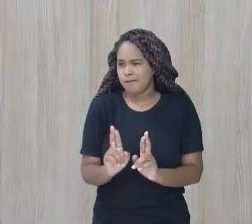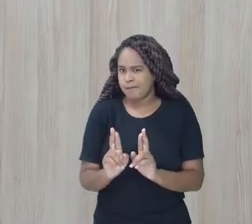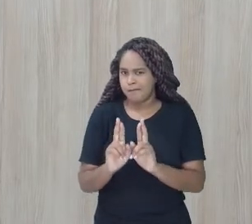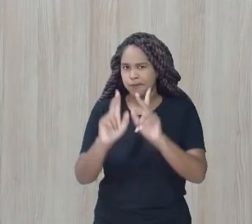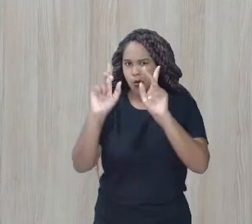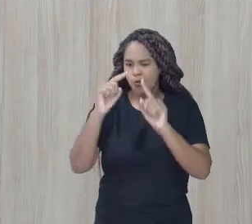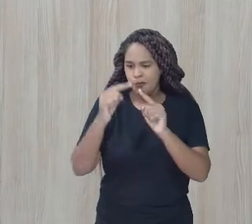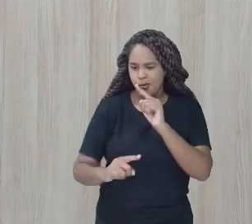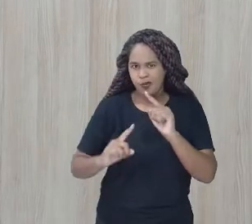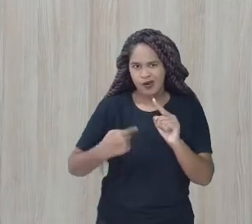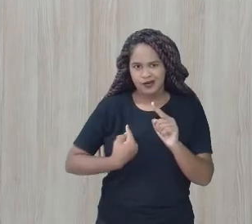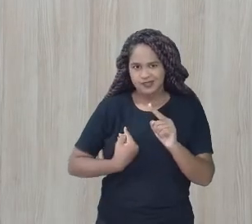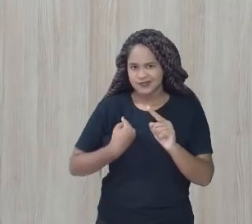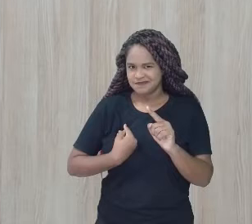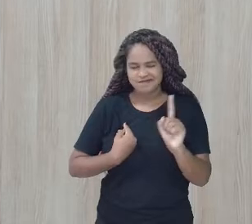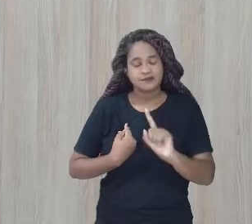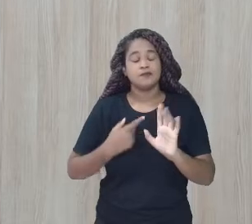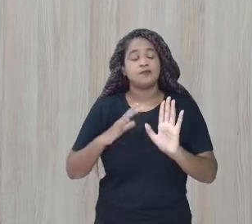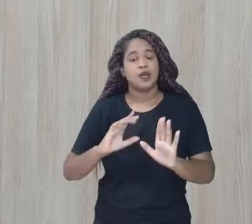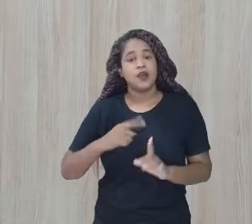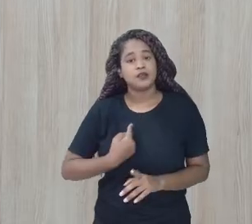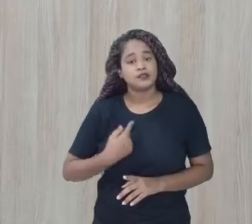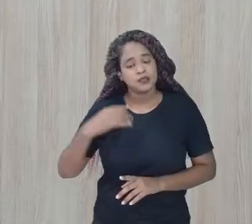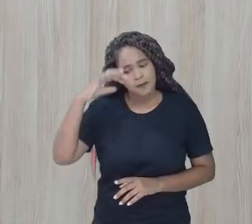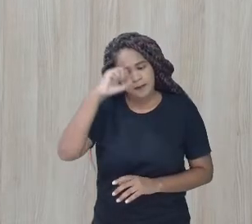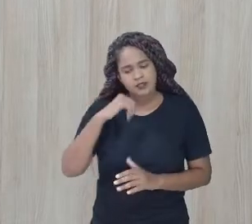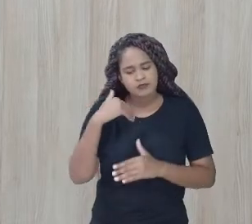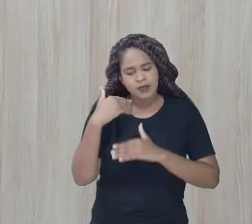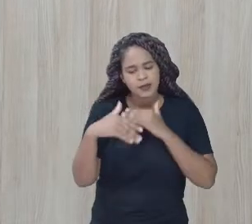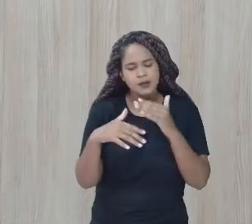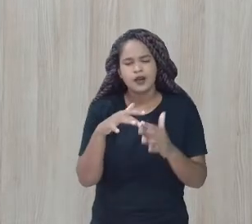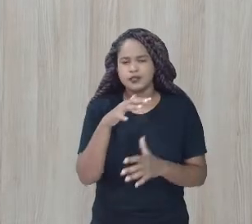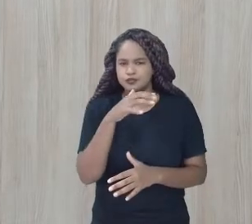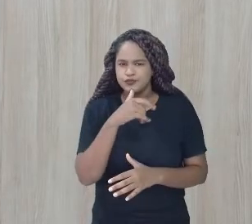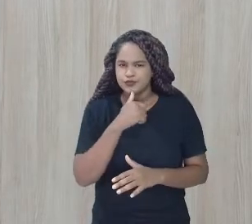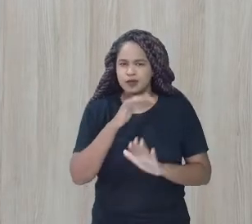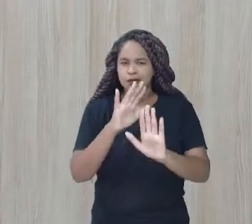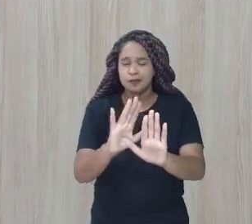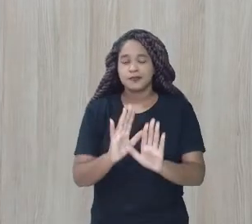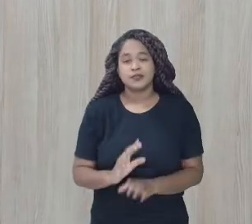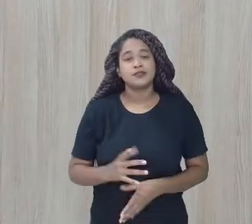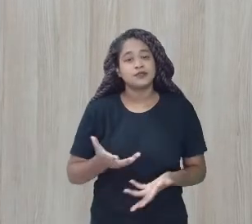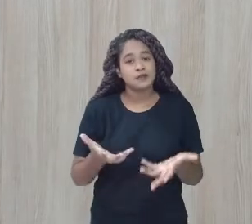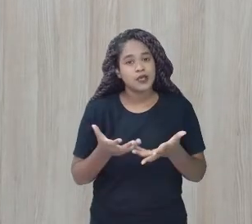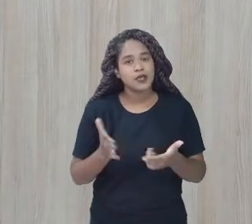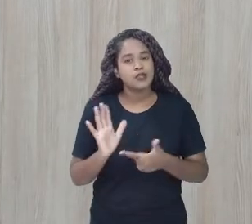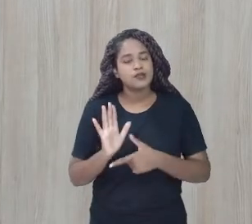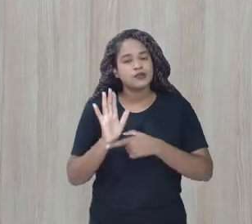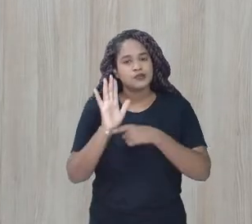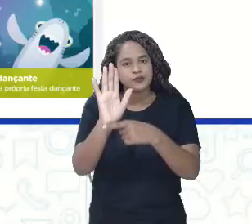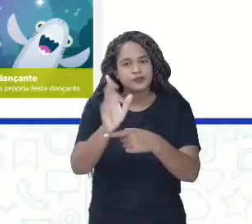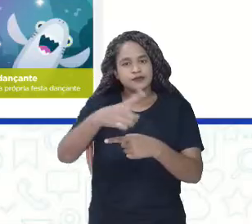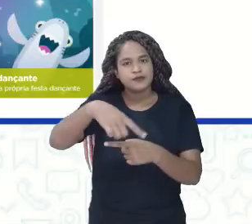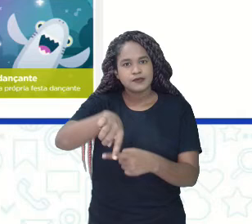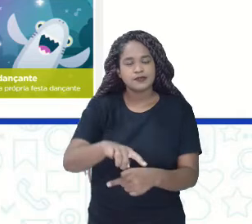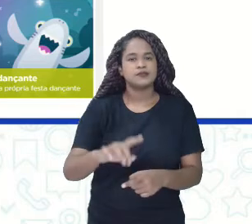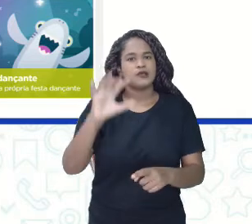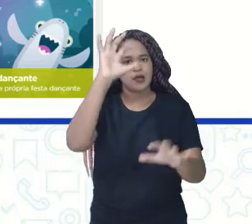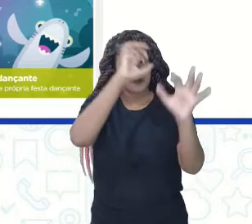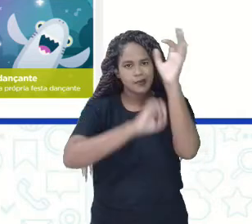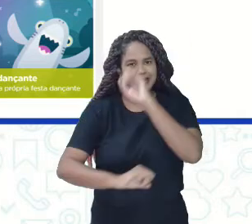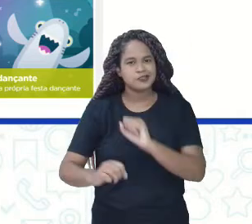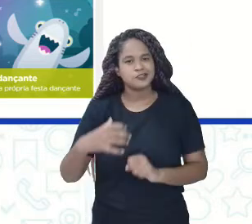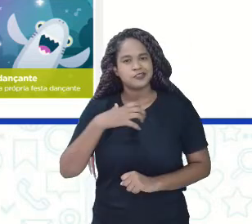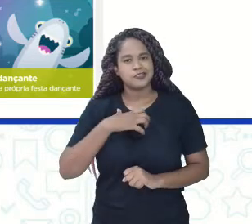vai aprendendo devagarinho, é claro. Mas, para ajudar você a aprender de maneira divertida, a plataforma que a gente apresentou aqui